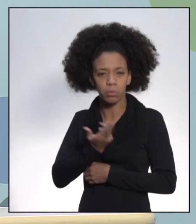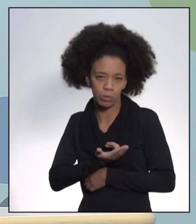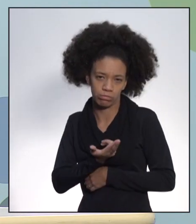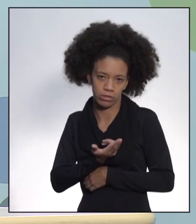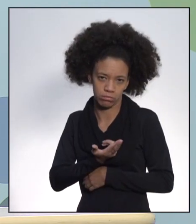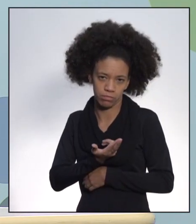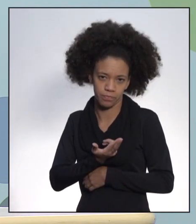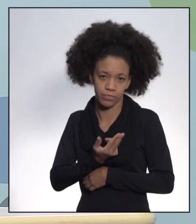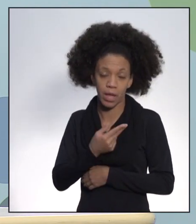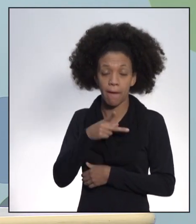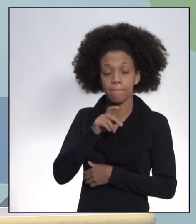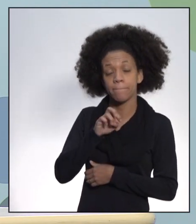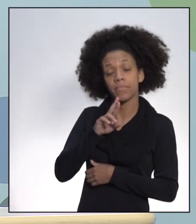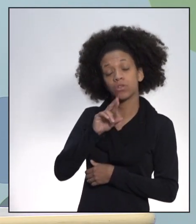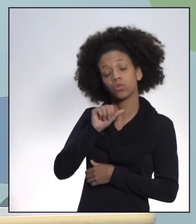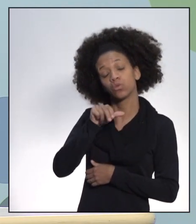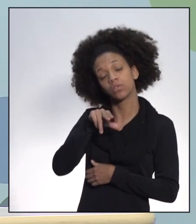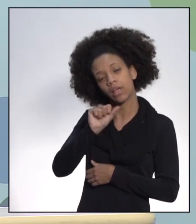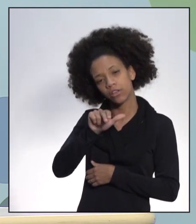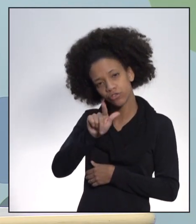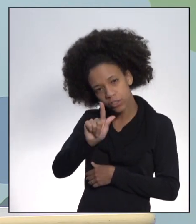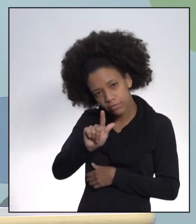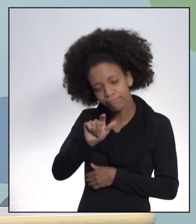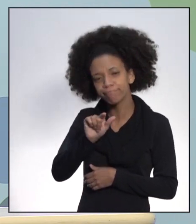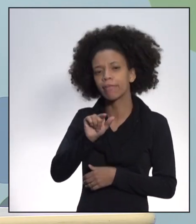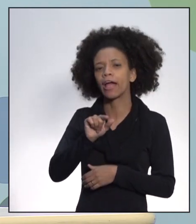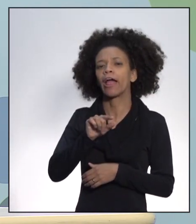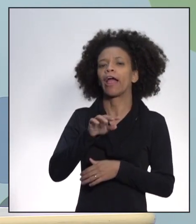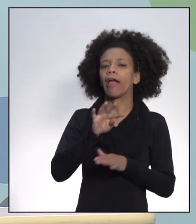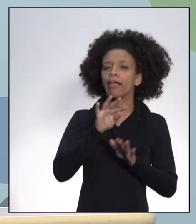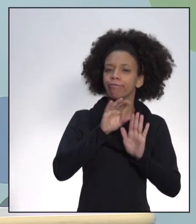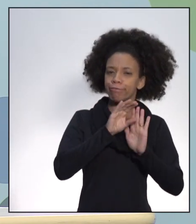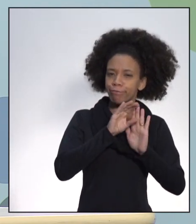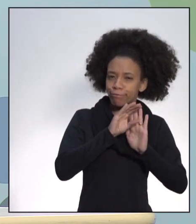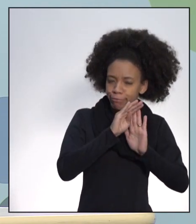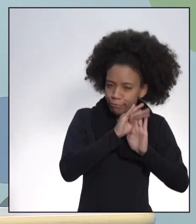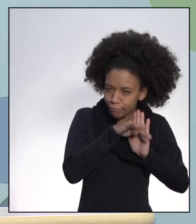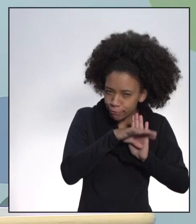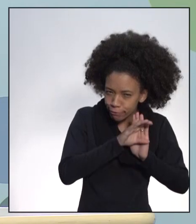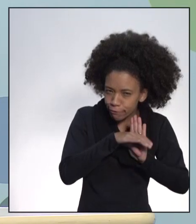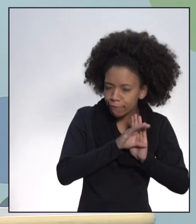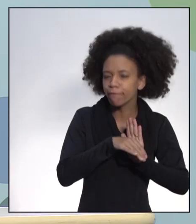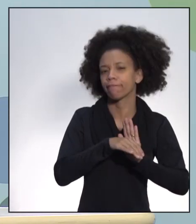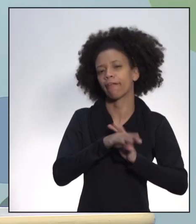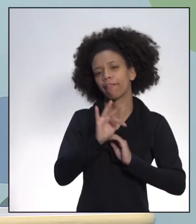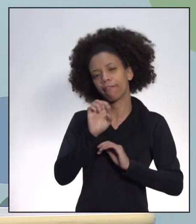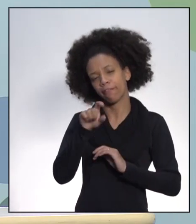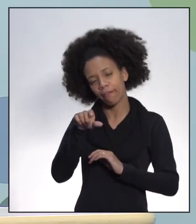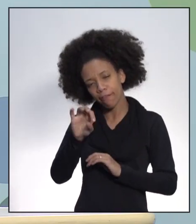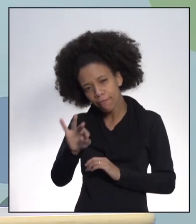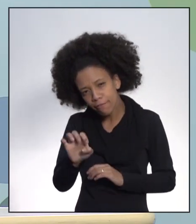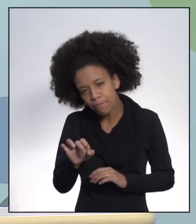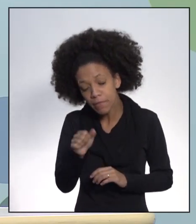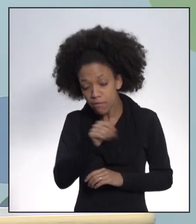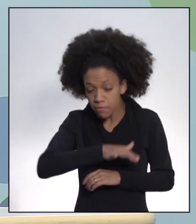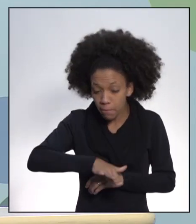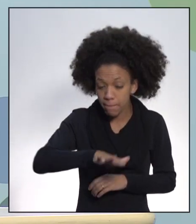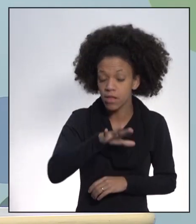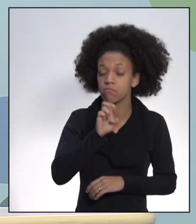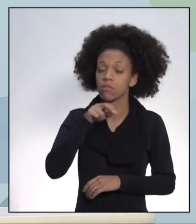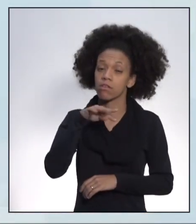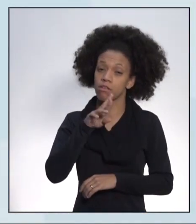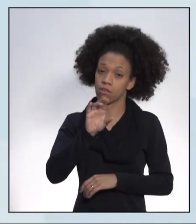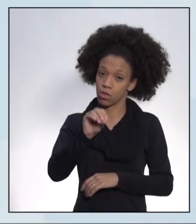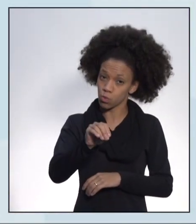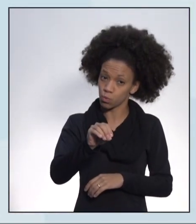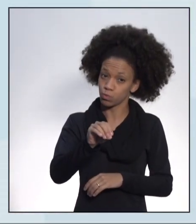responderam personagens, tese, espaço, Ótimo. enredo,